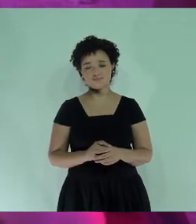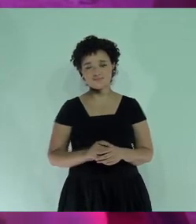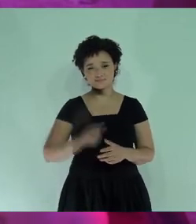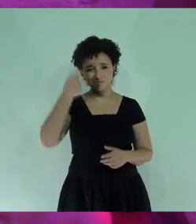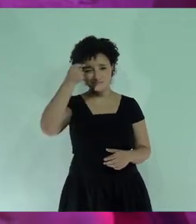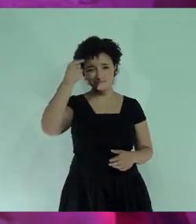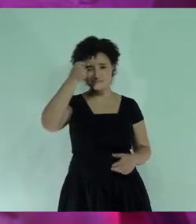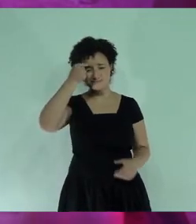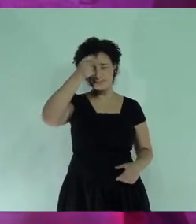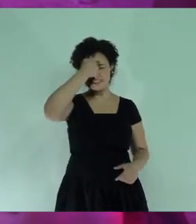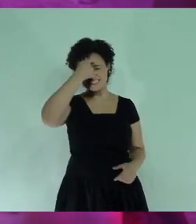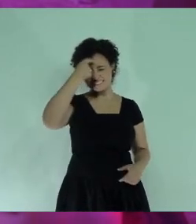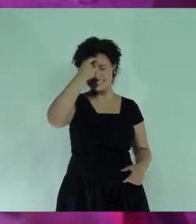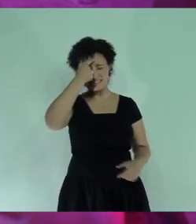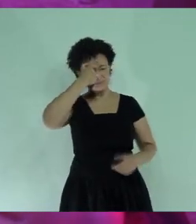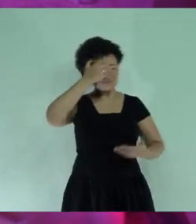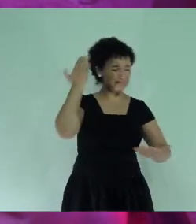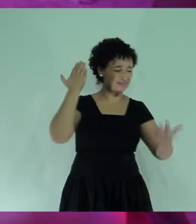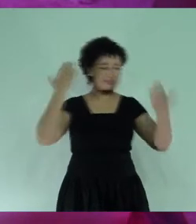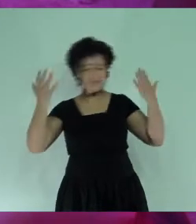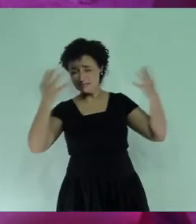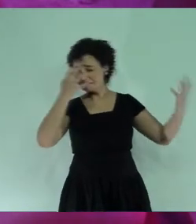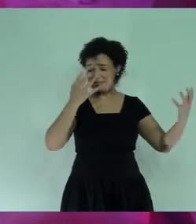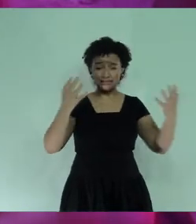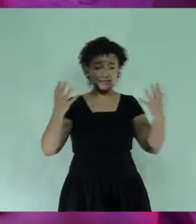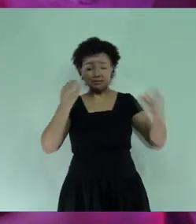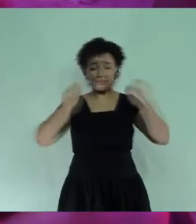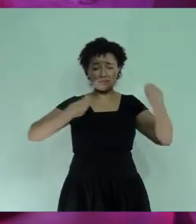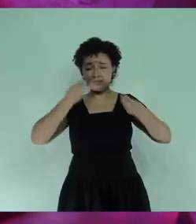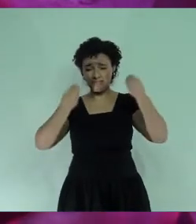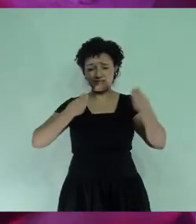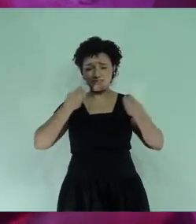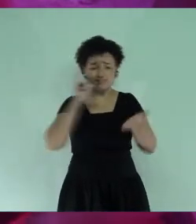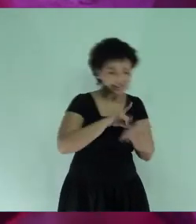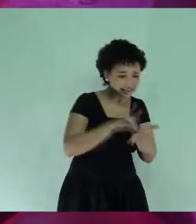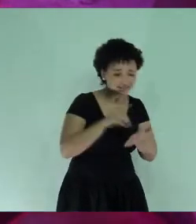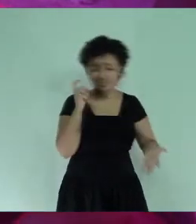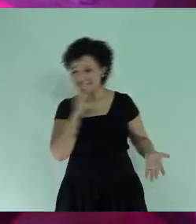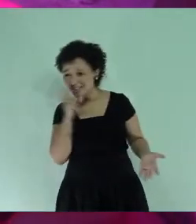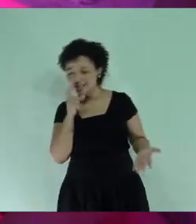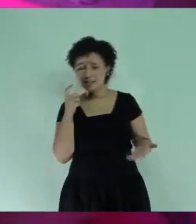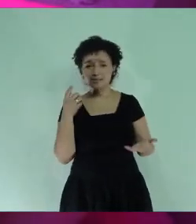E a consciência lavada com incertezas e crises de ciúme.